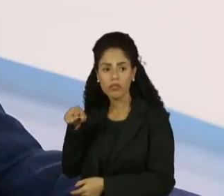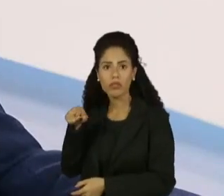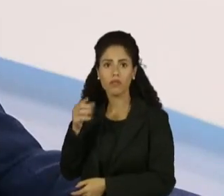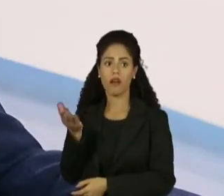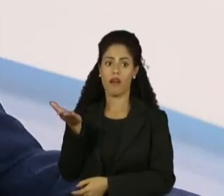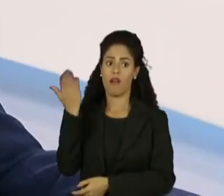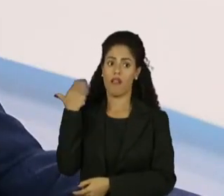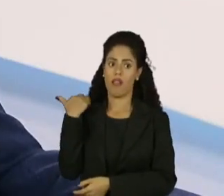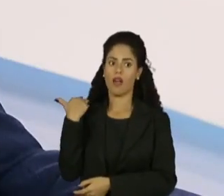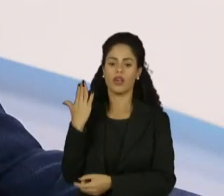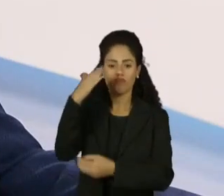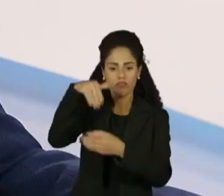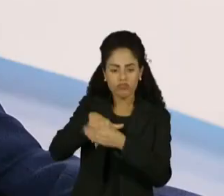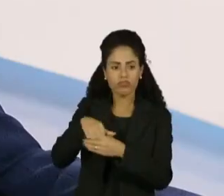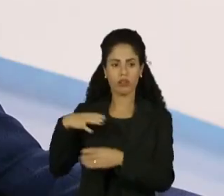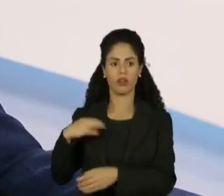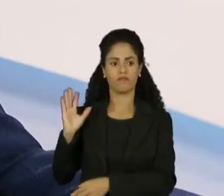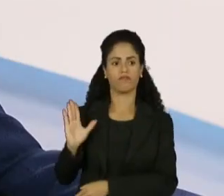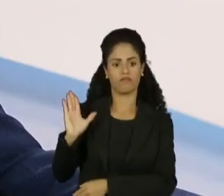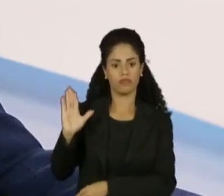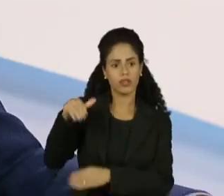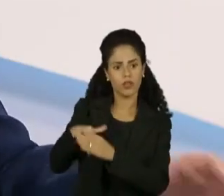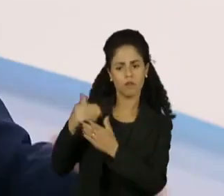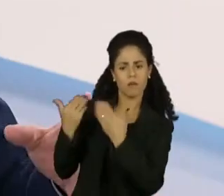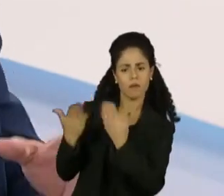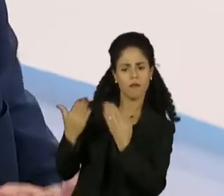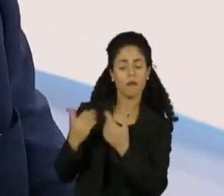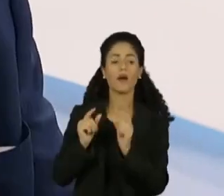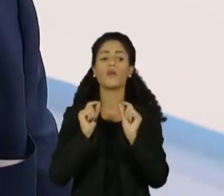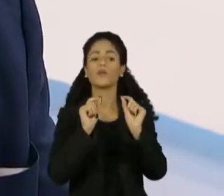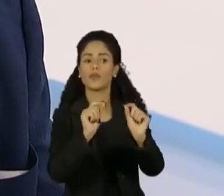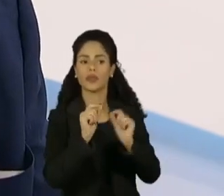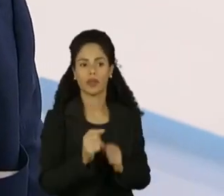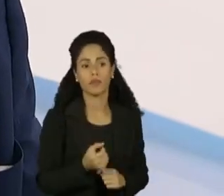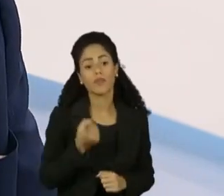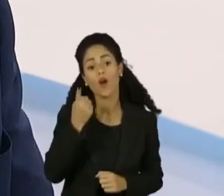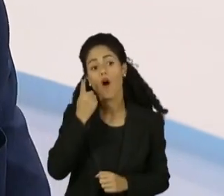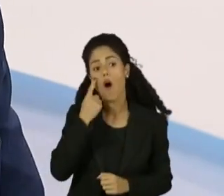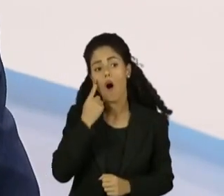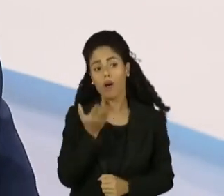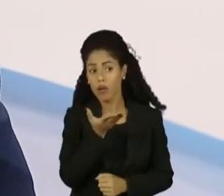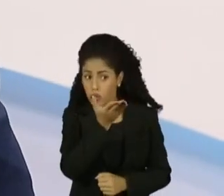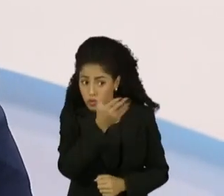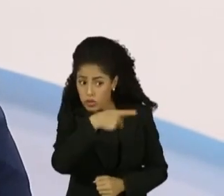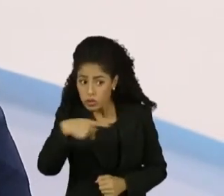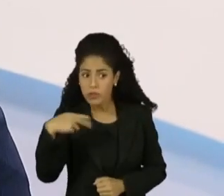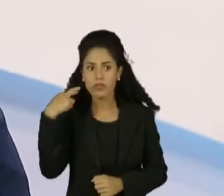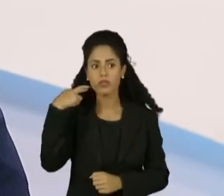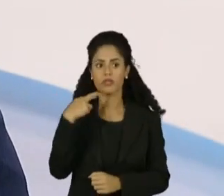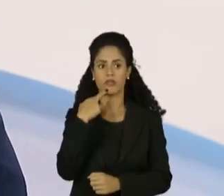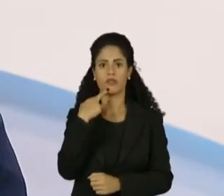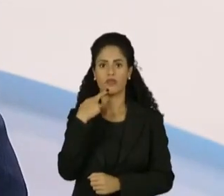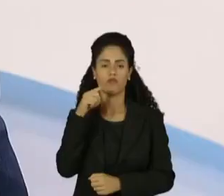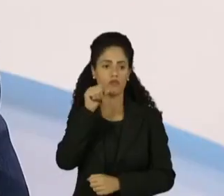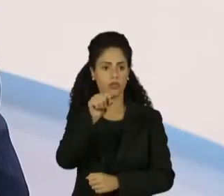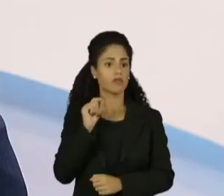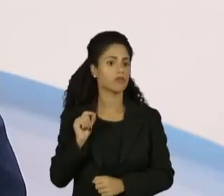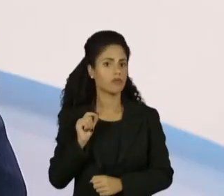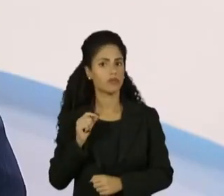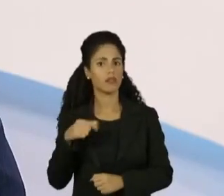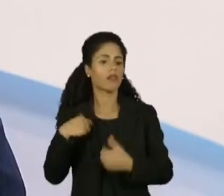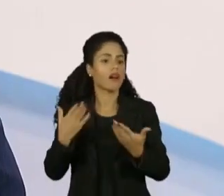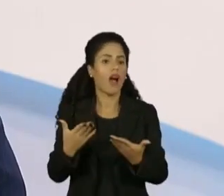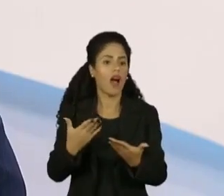a minha eleição e durante todo o ano passado, e nas conversas que eu tive ultimamente, é o seguinte: olha, presidente, o senhor é presidente do Congresso Nacional. Isso não pode